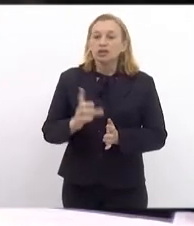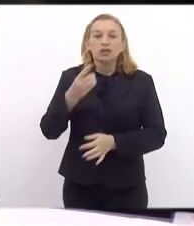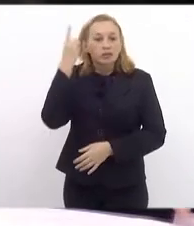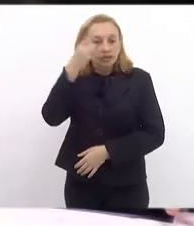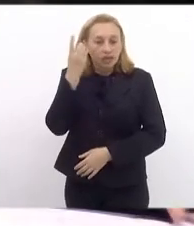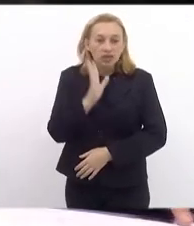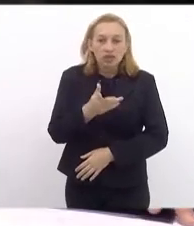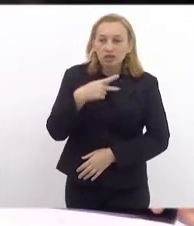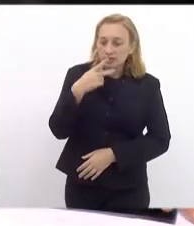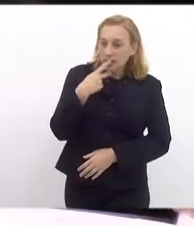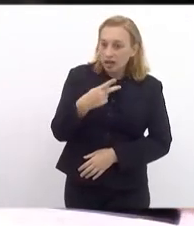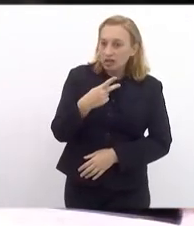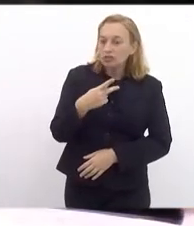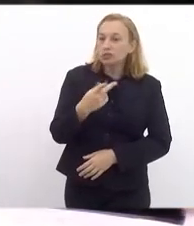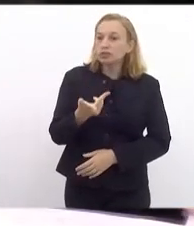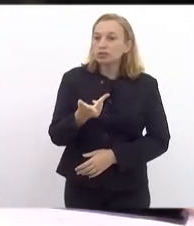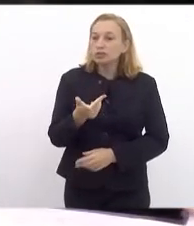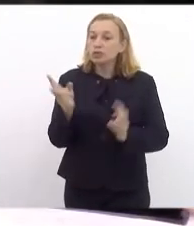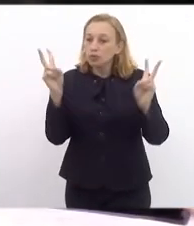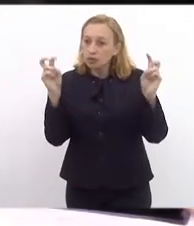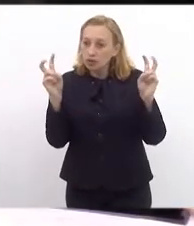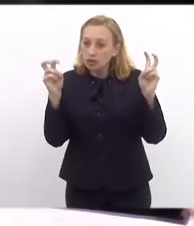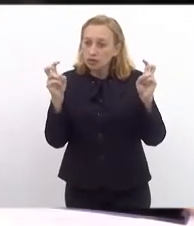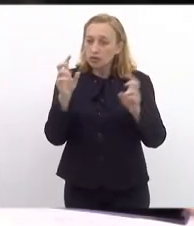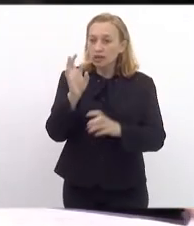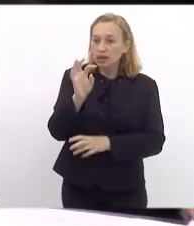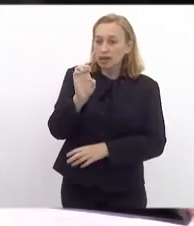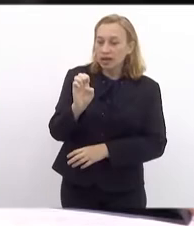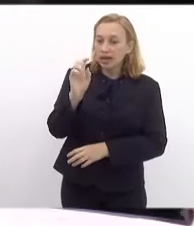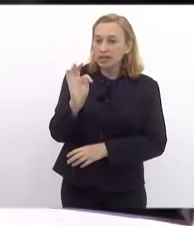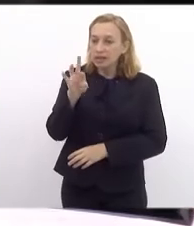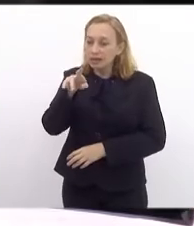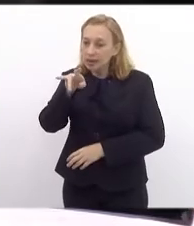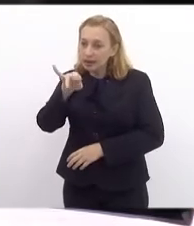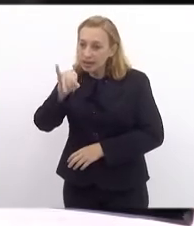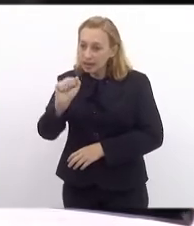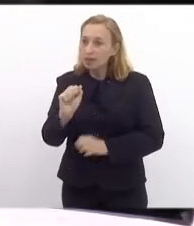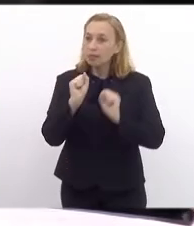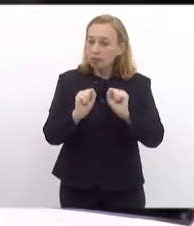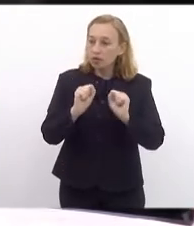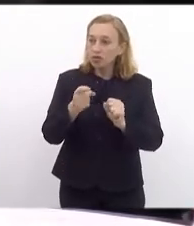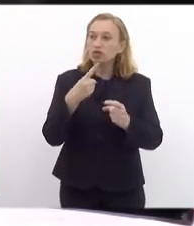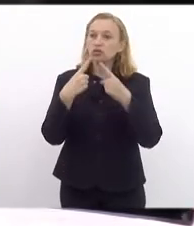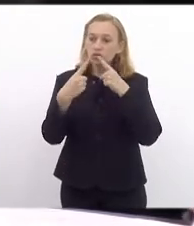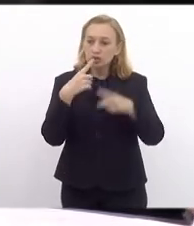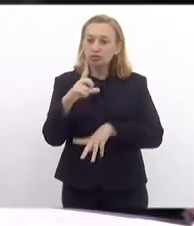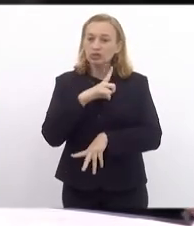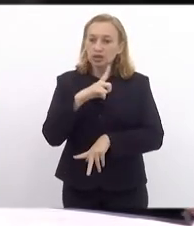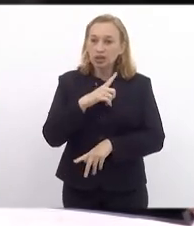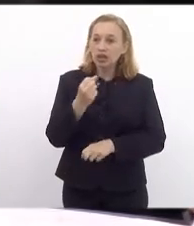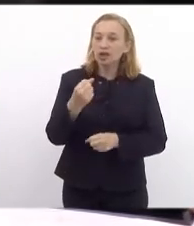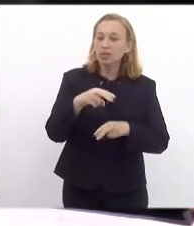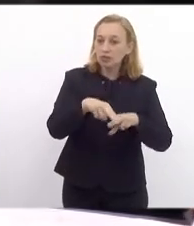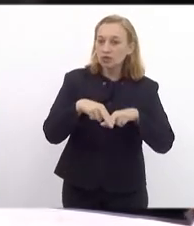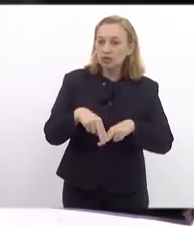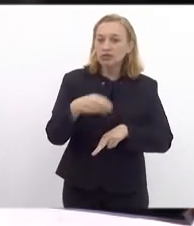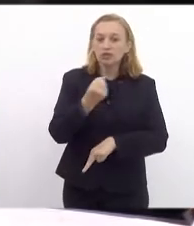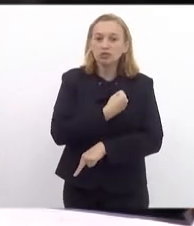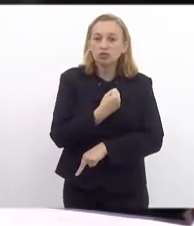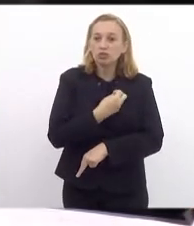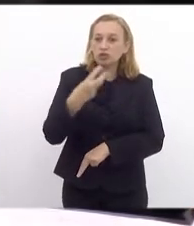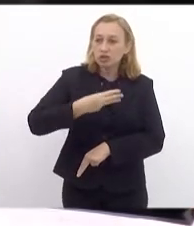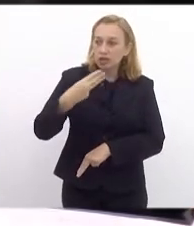antes mesmo da nossa fala é a questão da estamparia pode trazer algum tipo de discussão A modificativo número três que ela